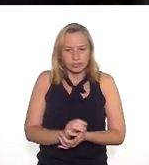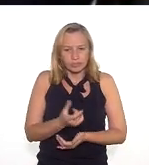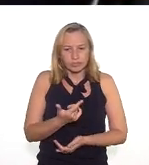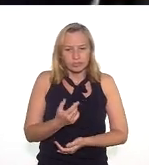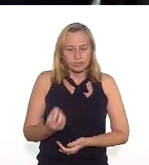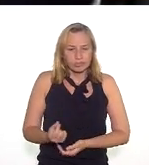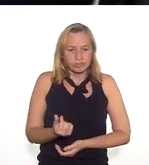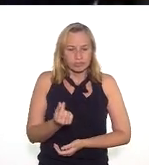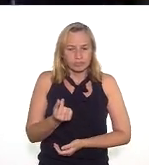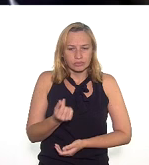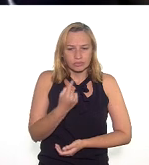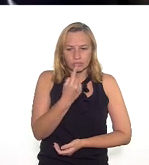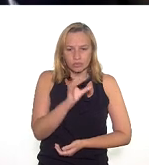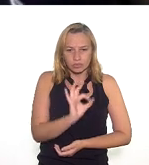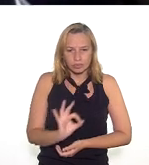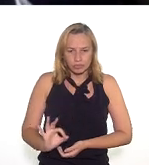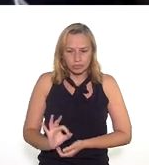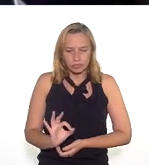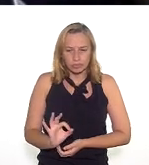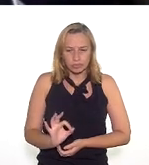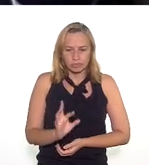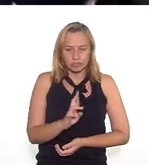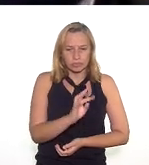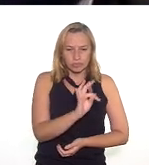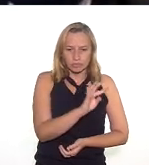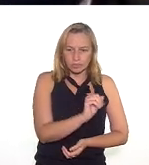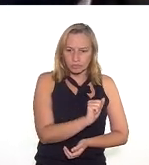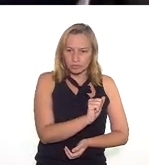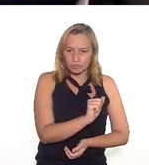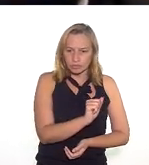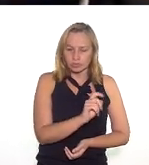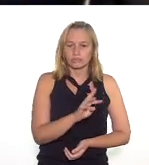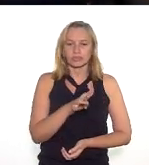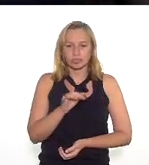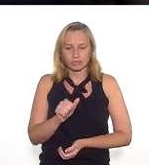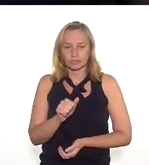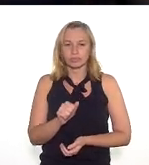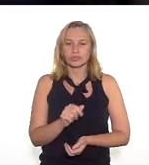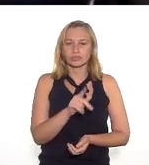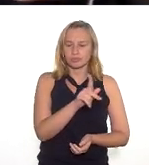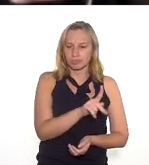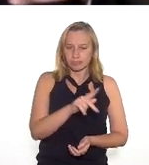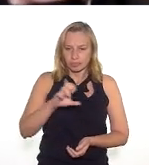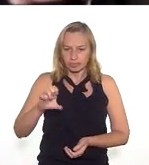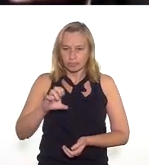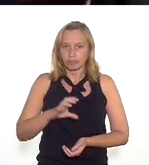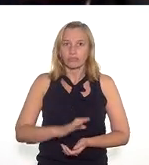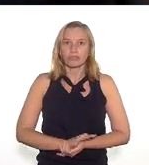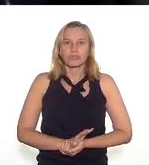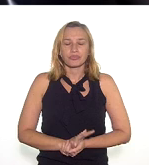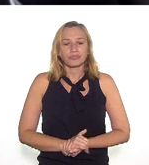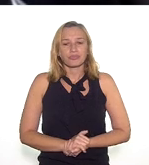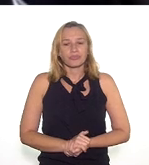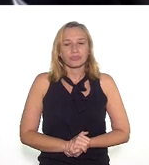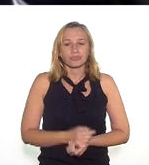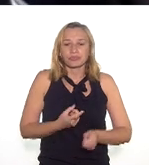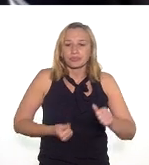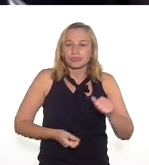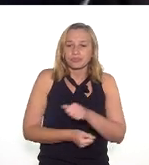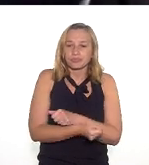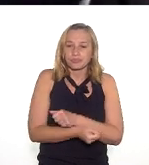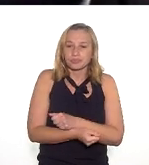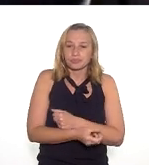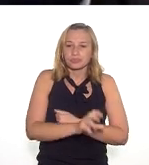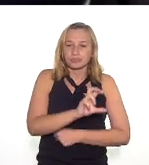de 1% da receita bruta gerada no campo pagador de IPE, para ser investido